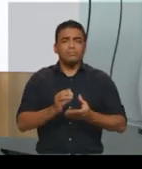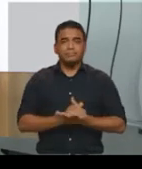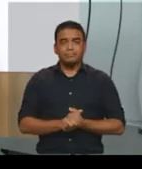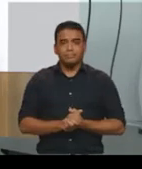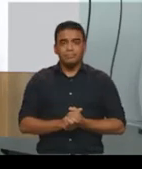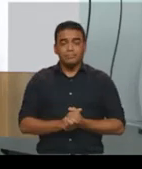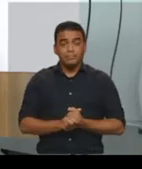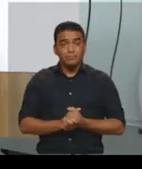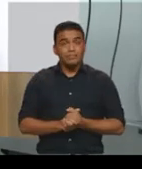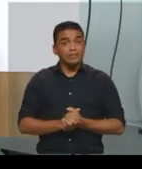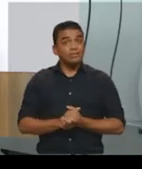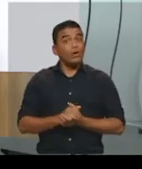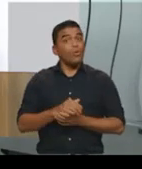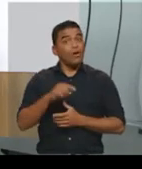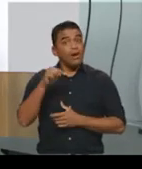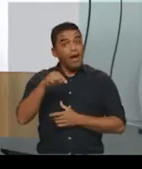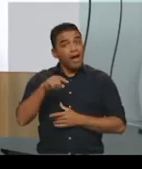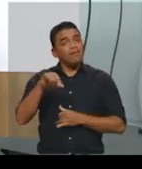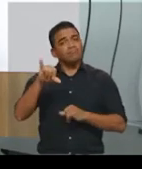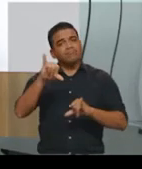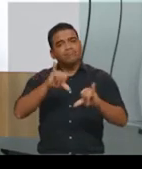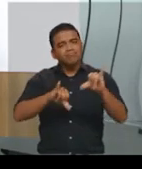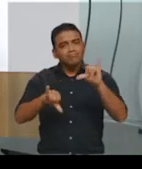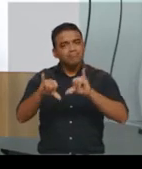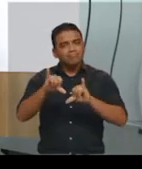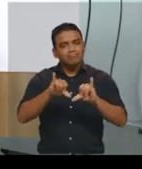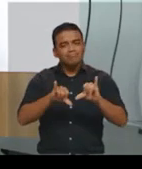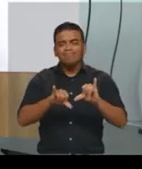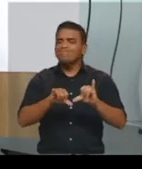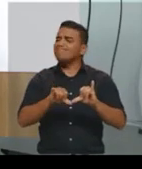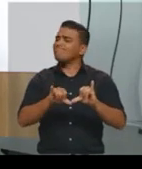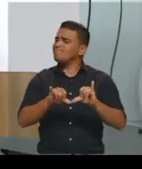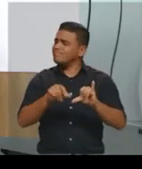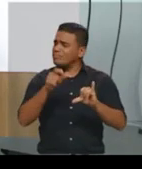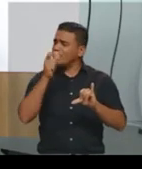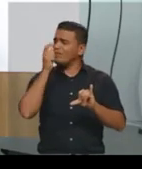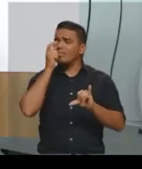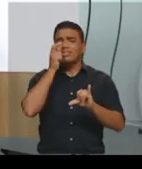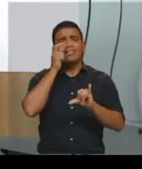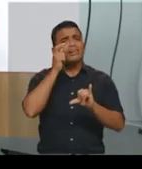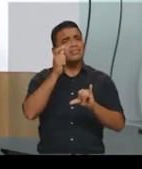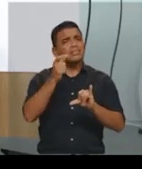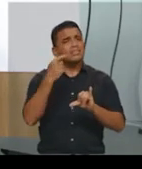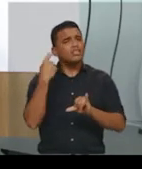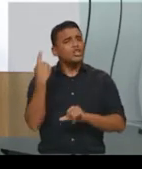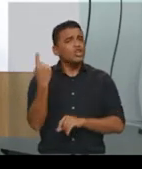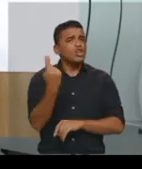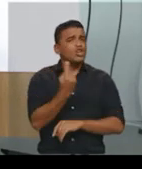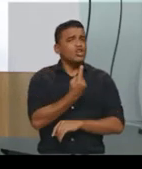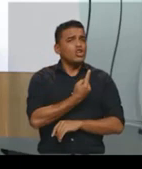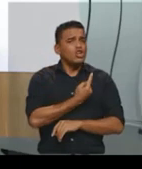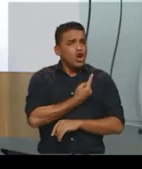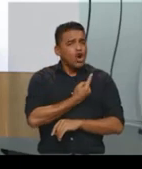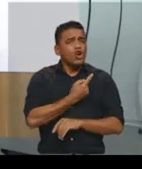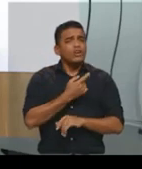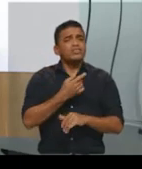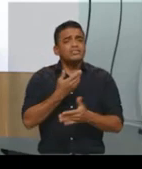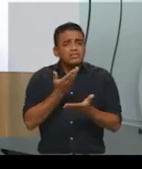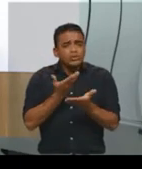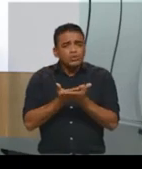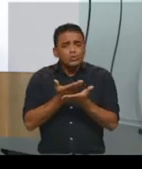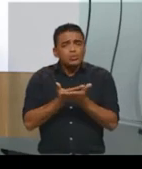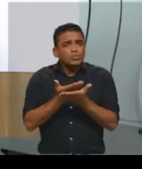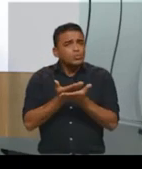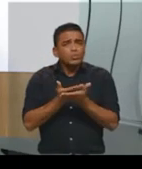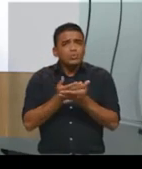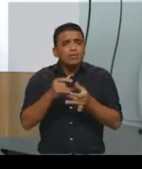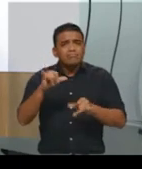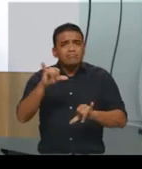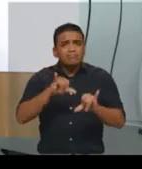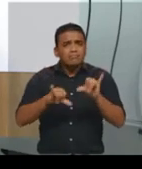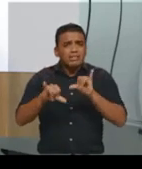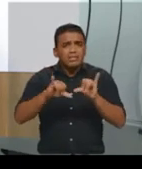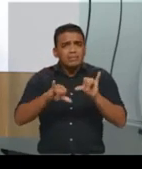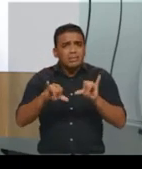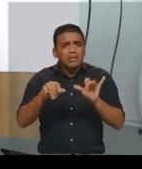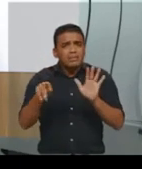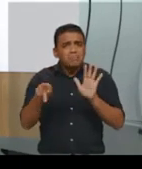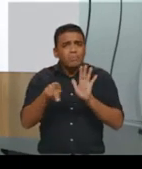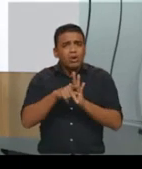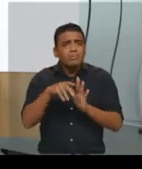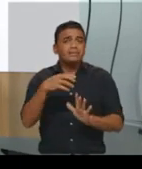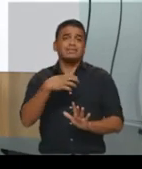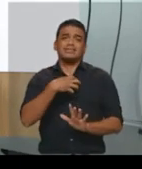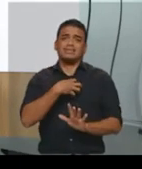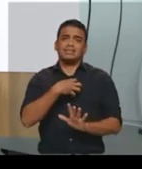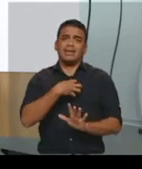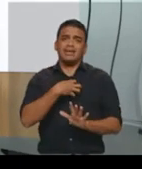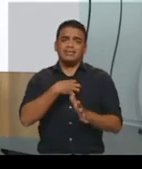Na química, isso é muito interessante, porque nós estudamos a química como ciência justamente